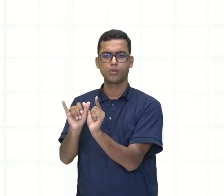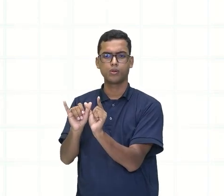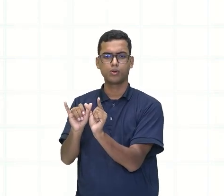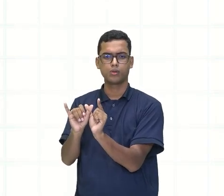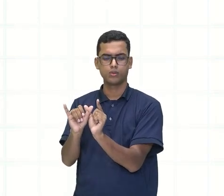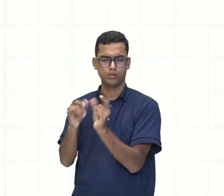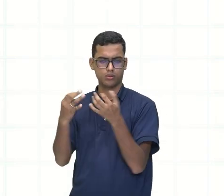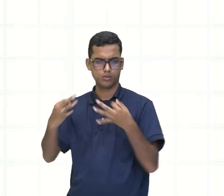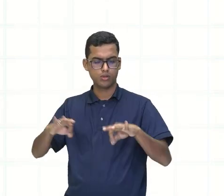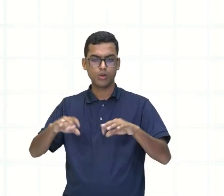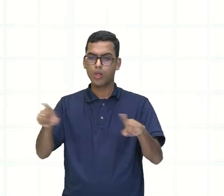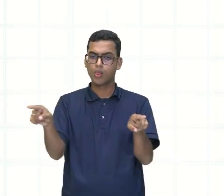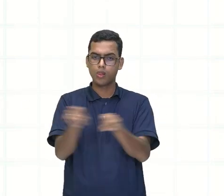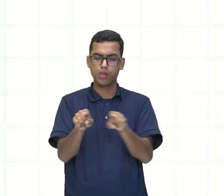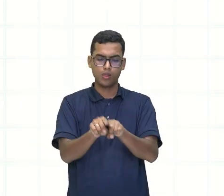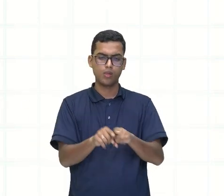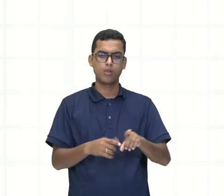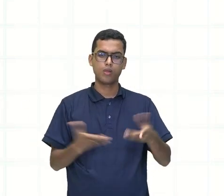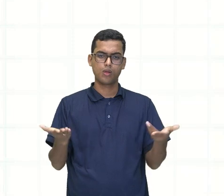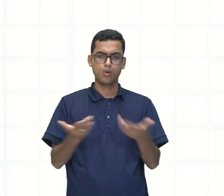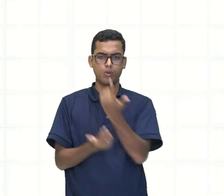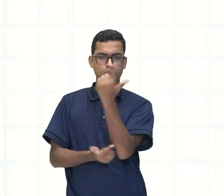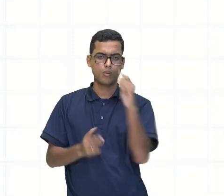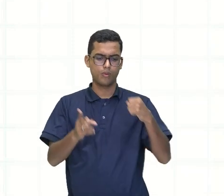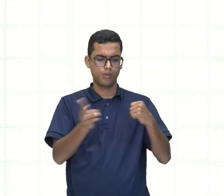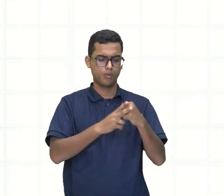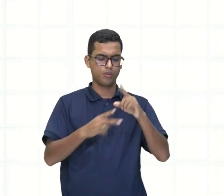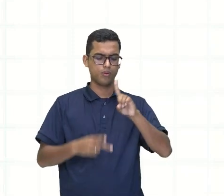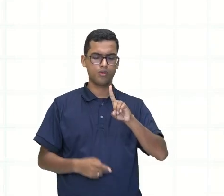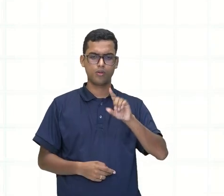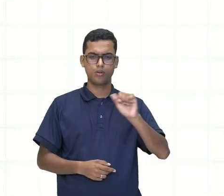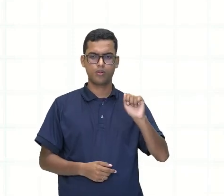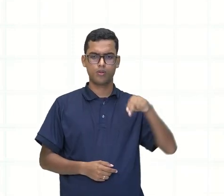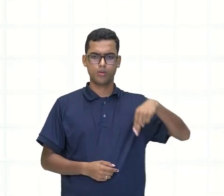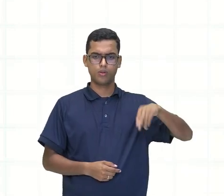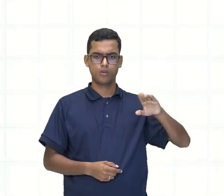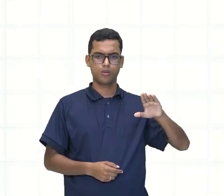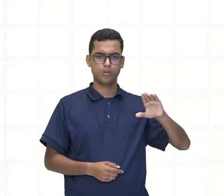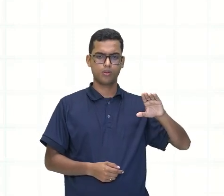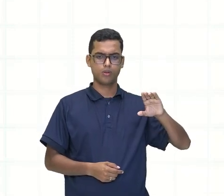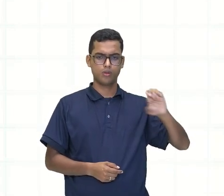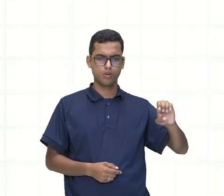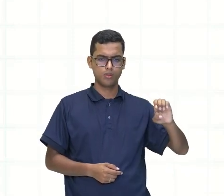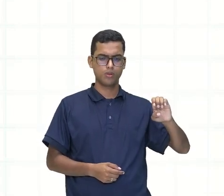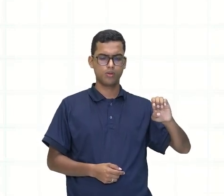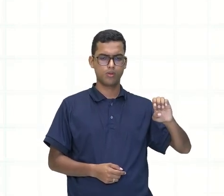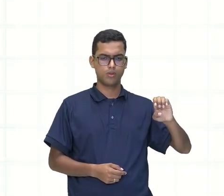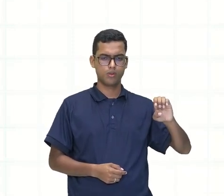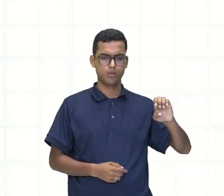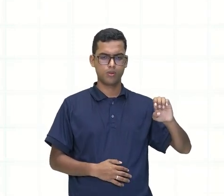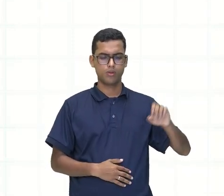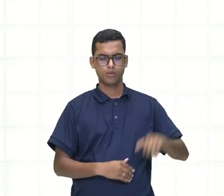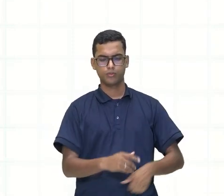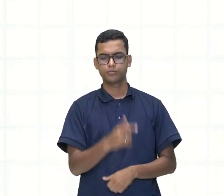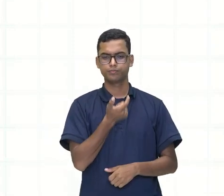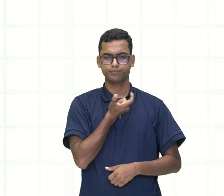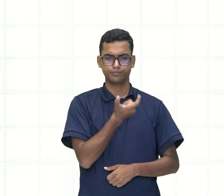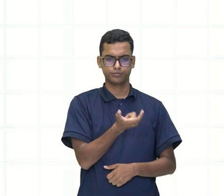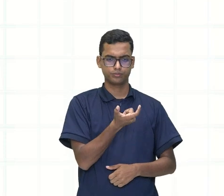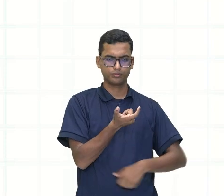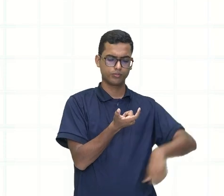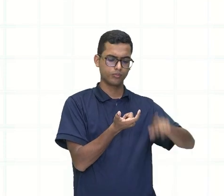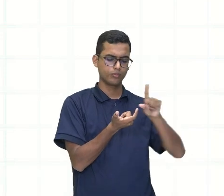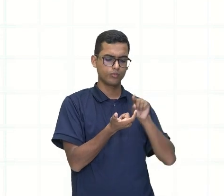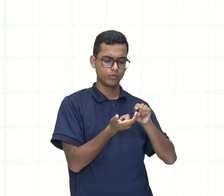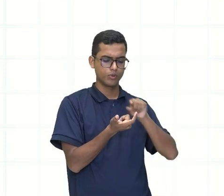é dance. E aí? O dance termina com E. Então, como é que vai ficar aqui o meu verbo?